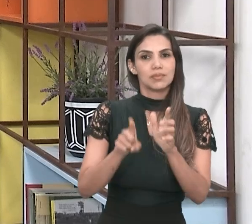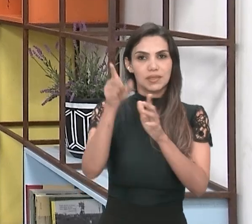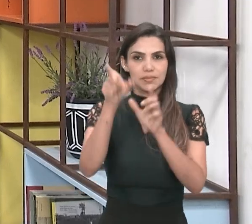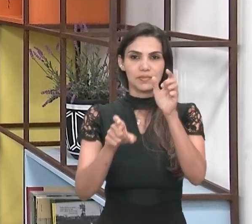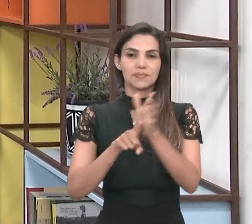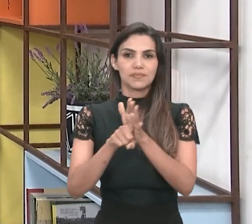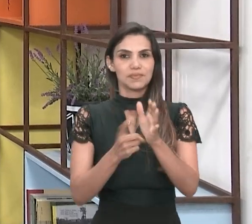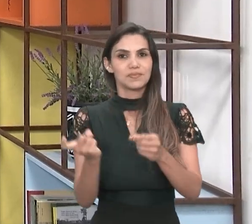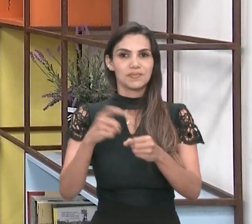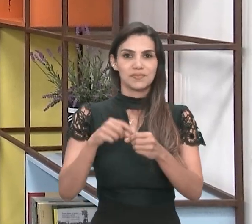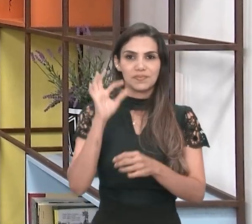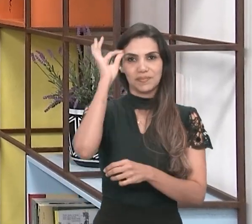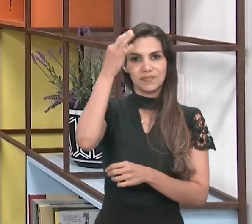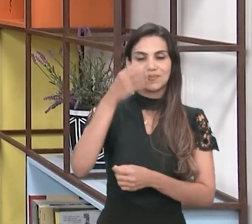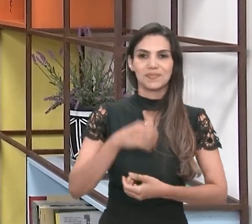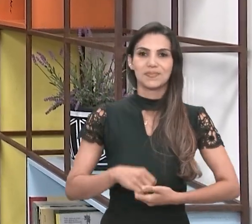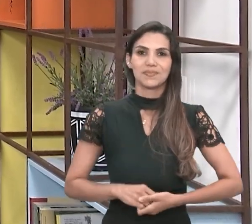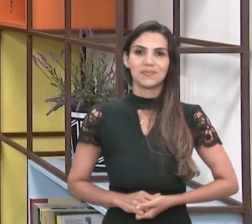volta.